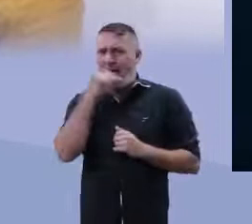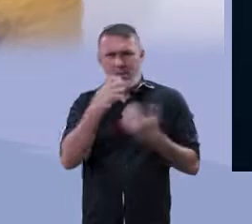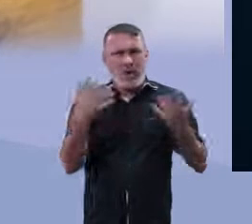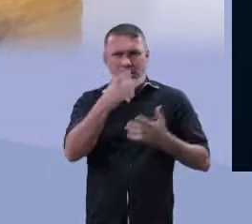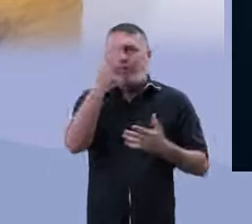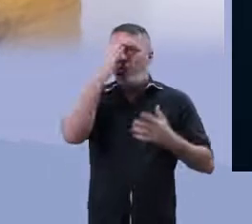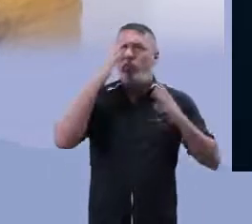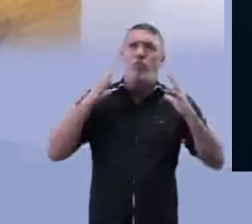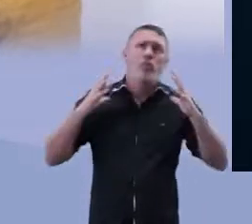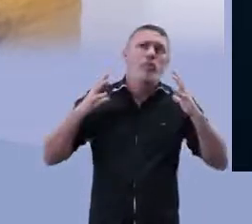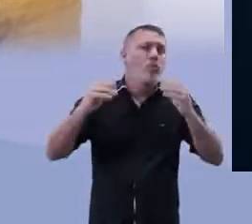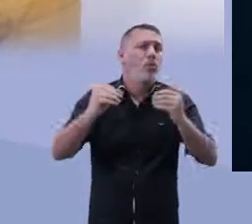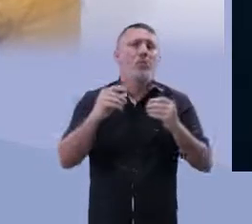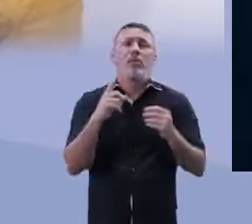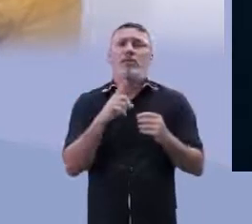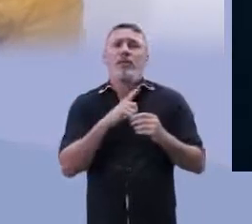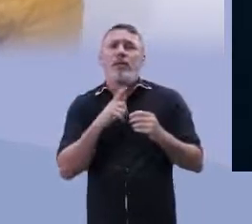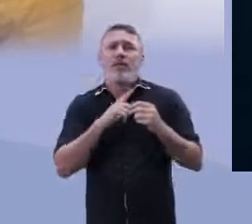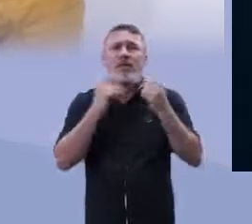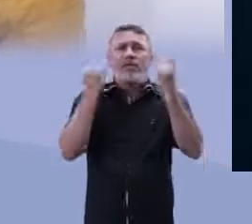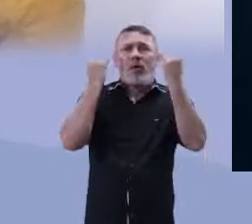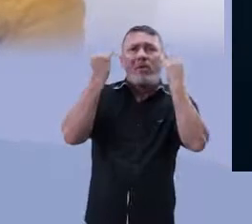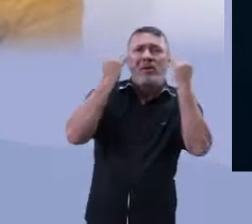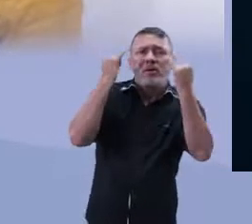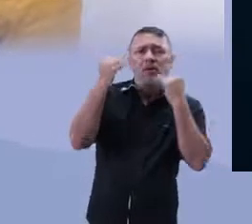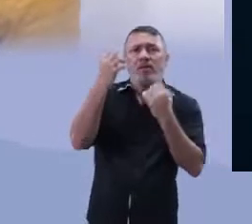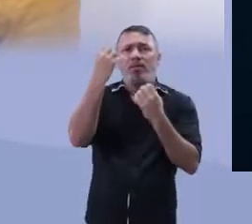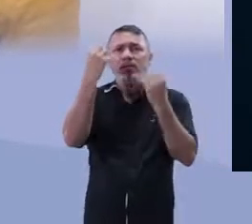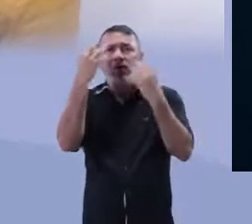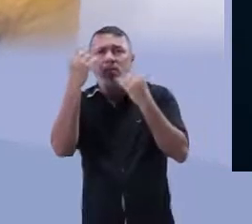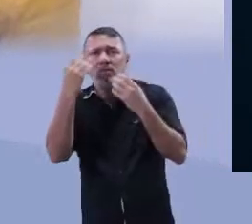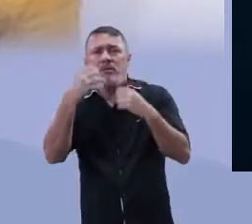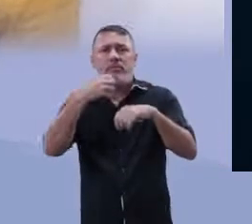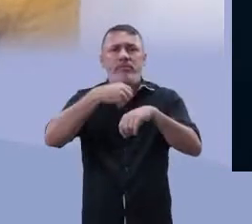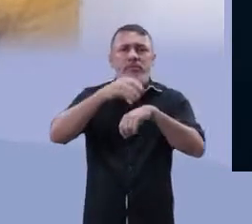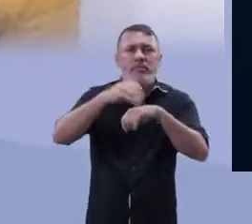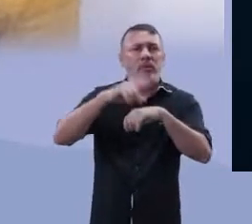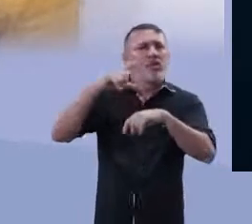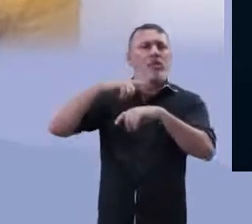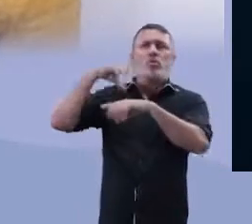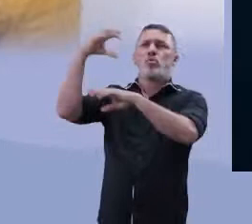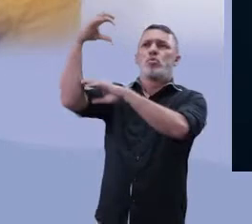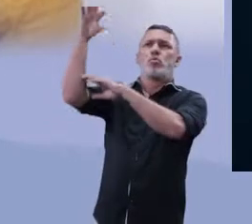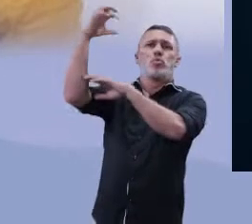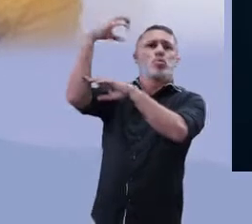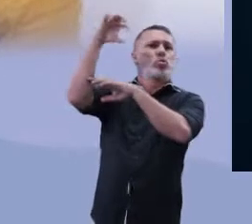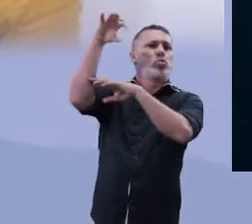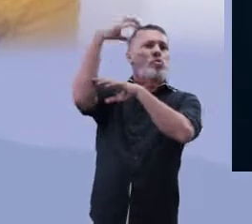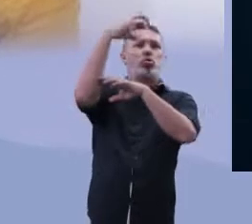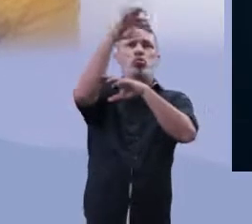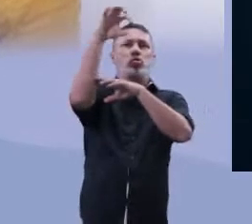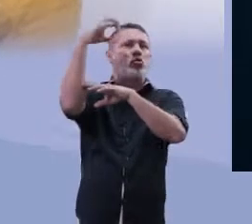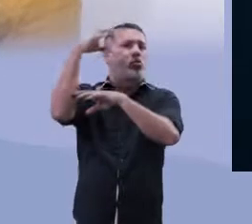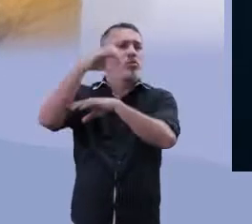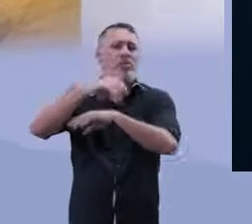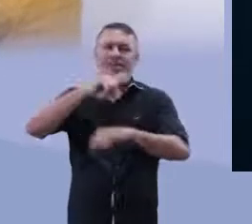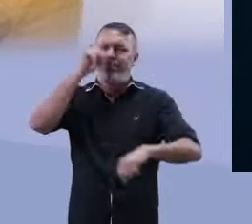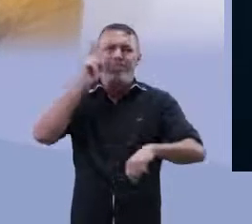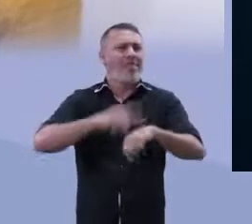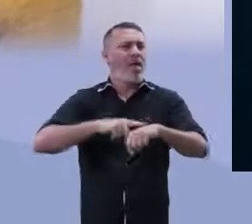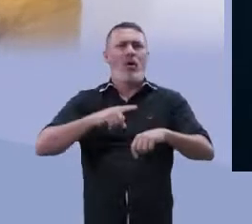tudo, né, que é chamado de informação é transmitido via satélite, é transmitido praticamente